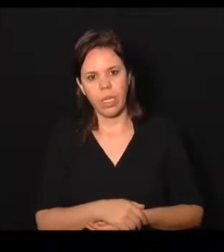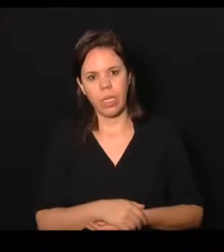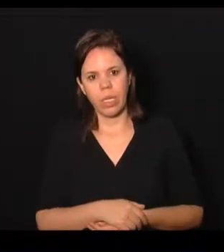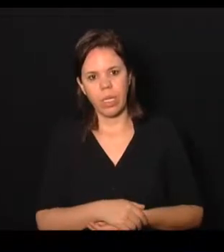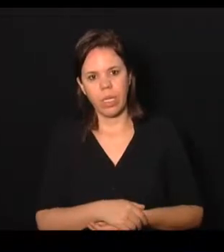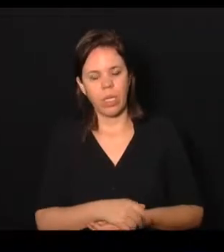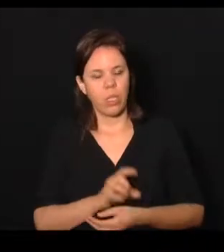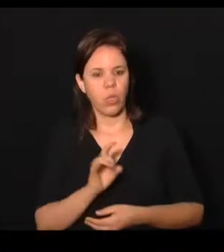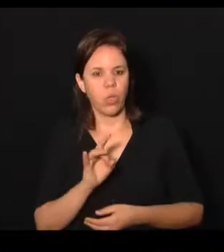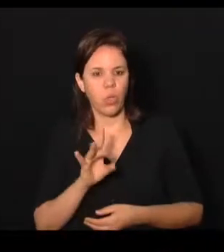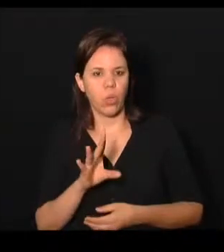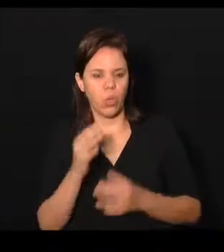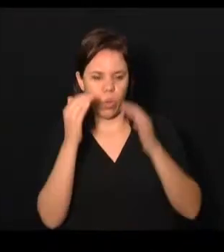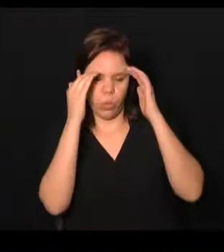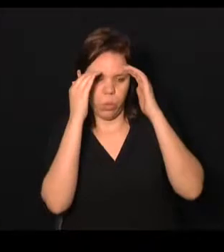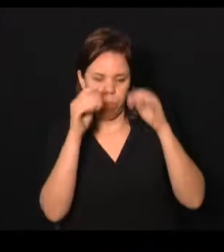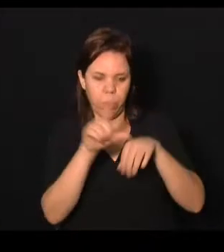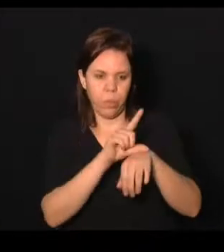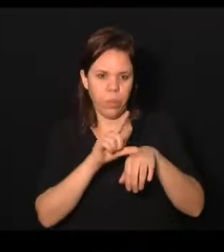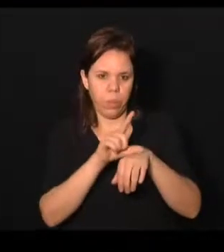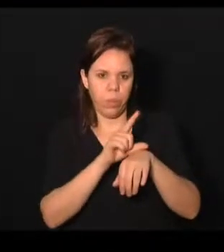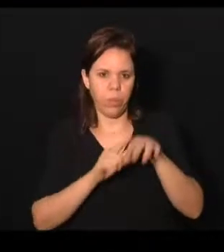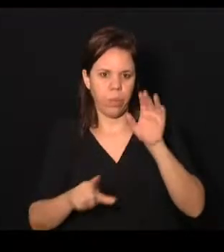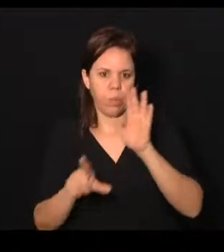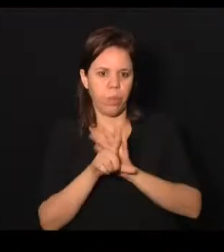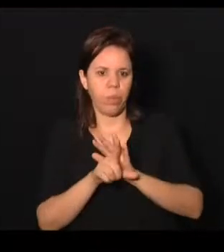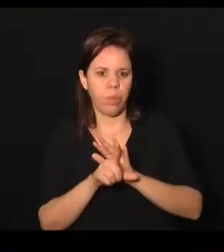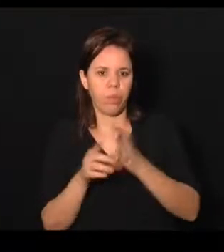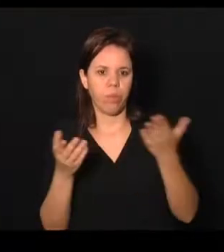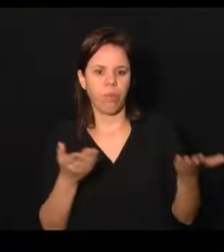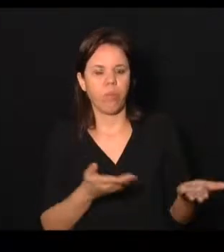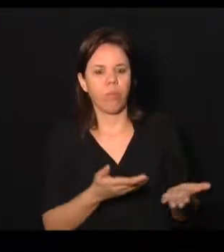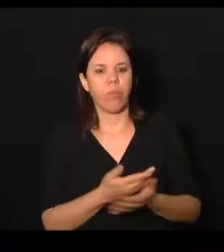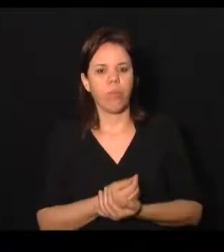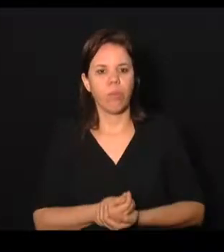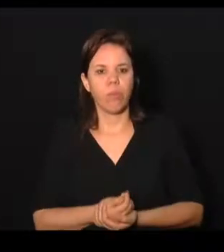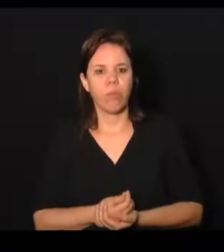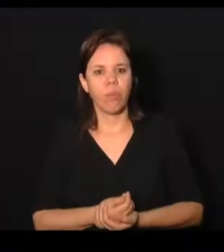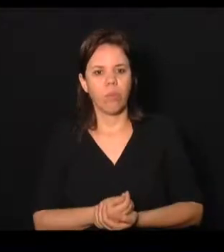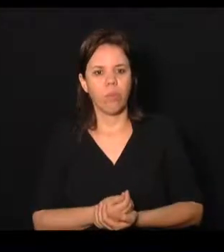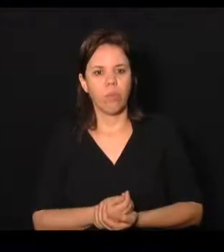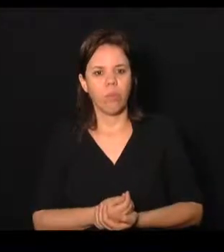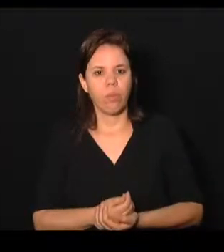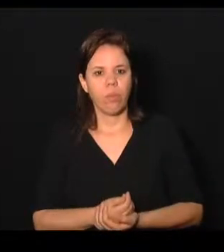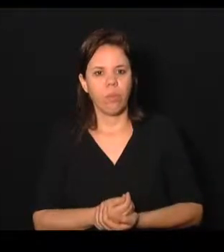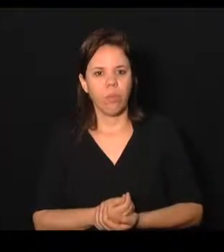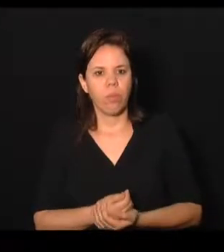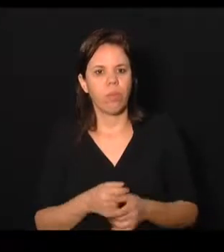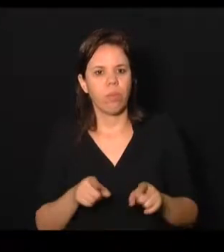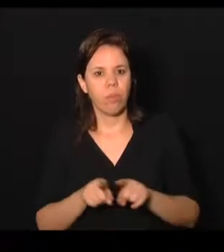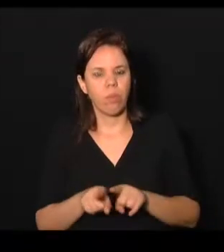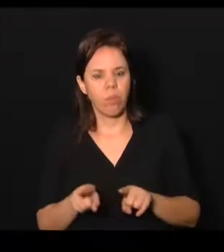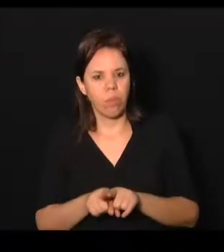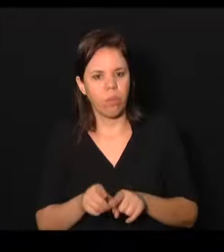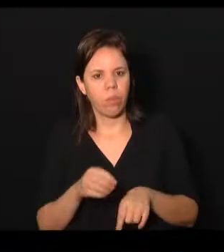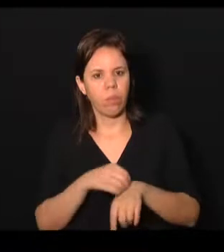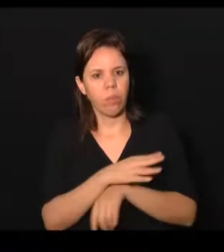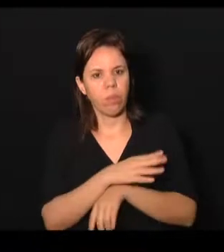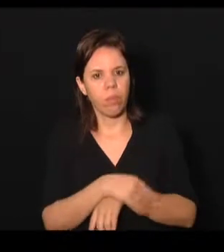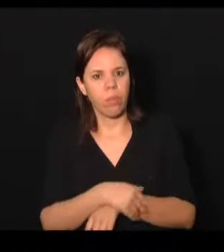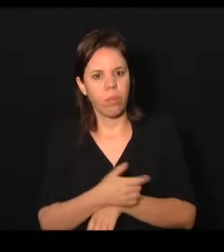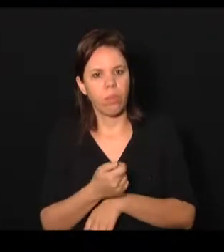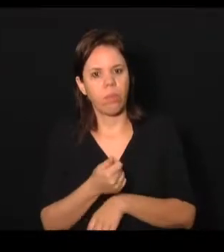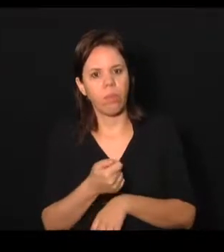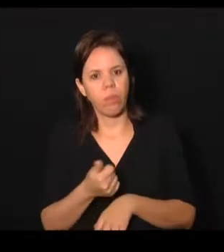é apenas cumprir a legislação, e a lei veio para isso, né? Para estabelecer ordem e também trazer, né, um mínimo